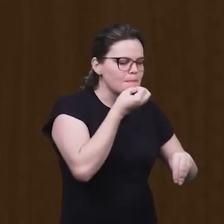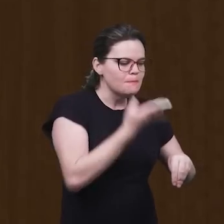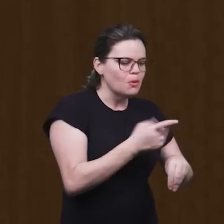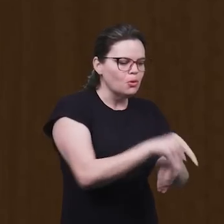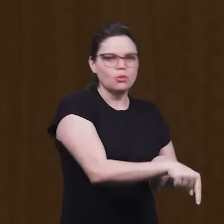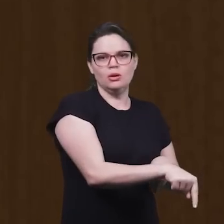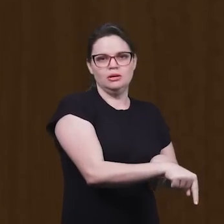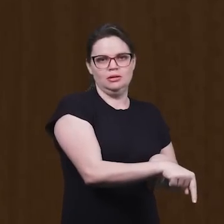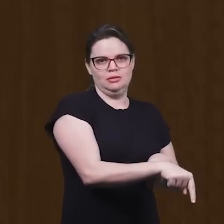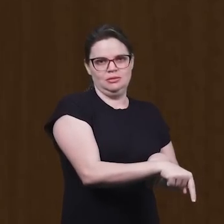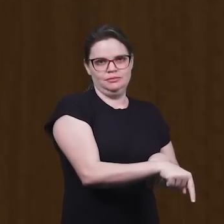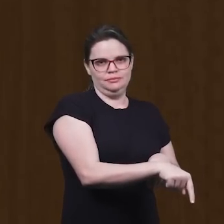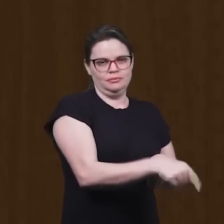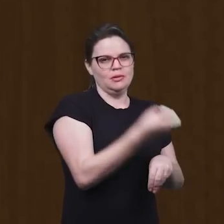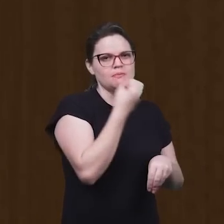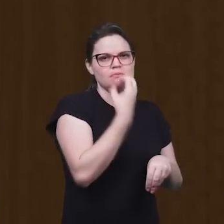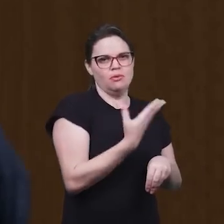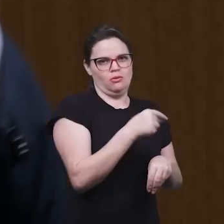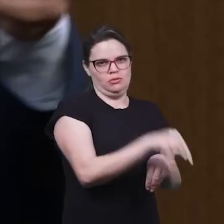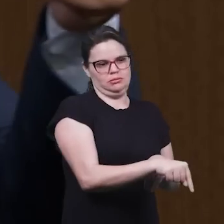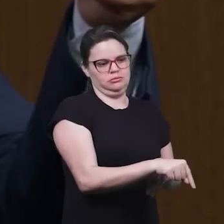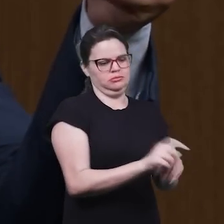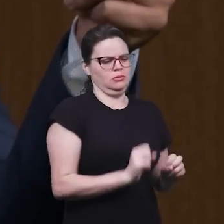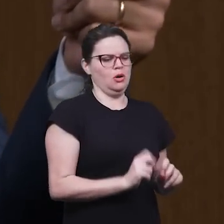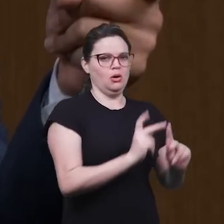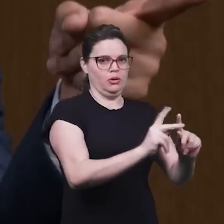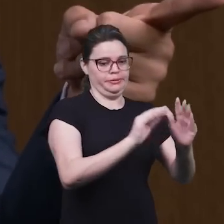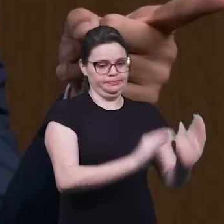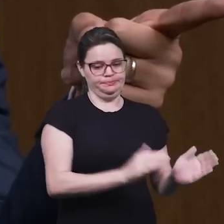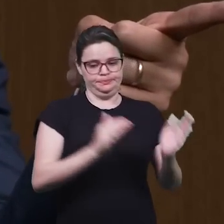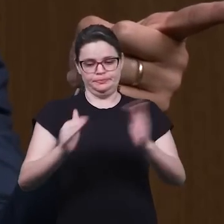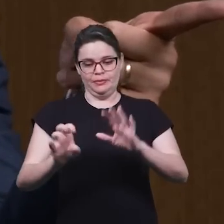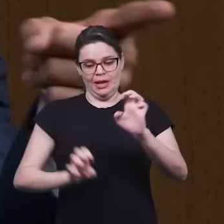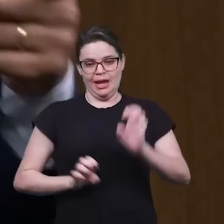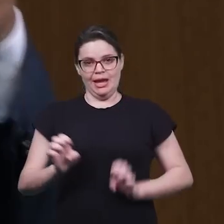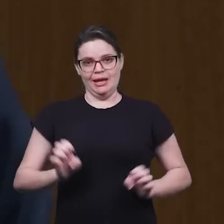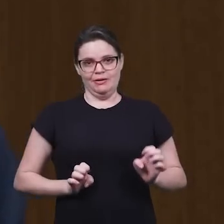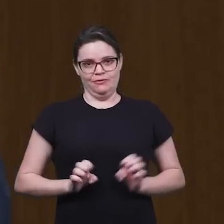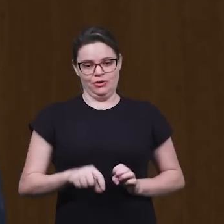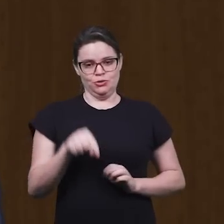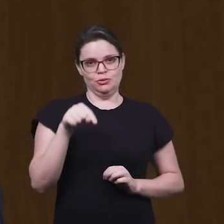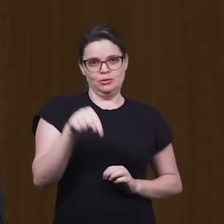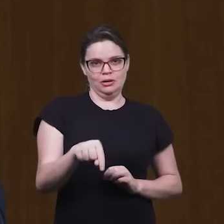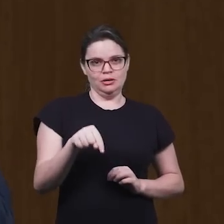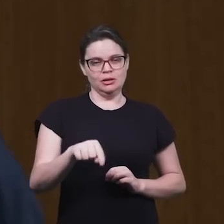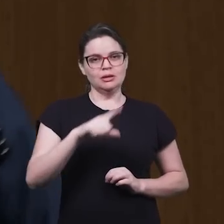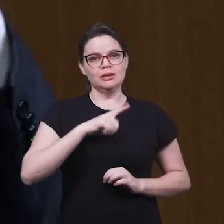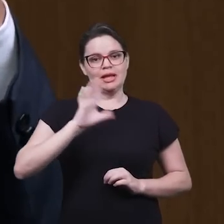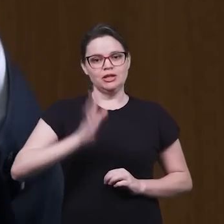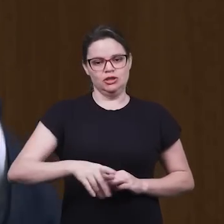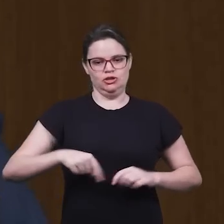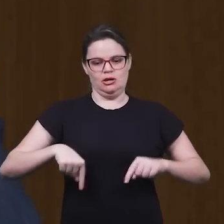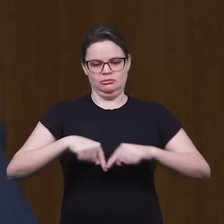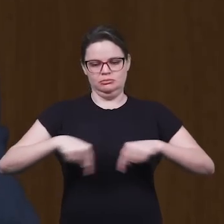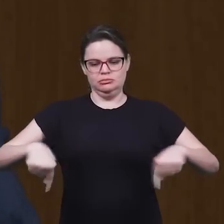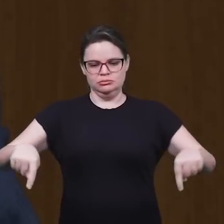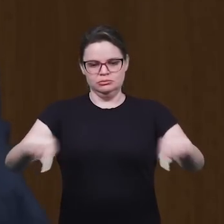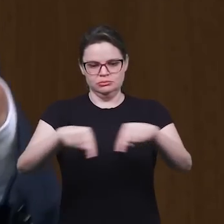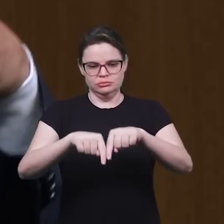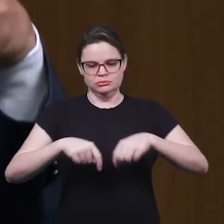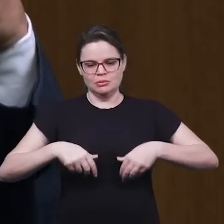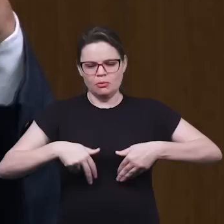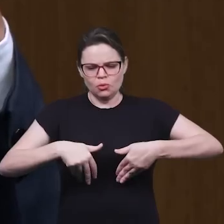campo de trigo, ou seja, é o resultado de uma semeadura que começou em Éfeso. Agora a igreja de Esmirna já